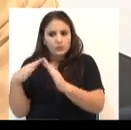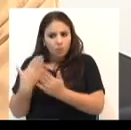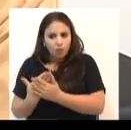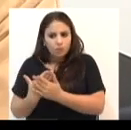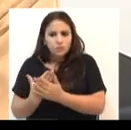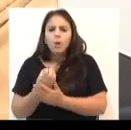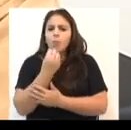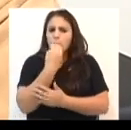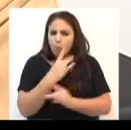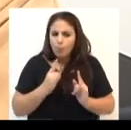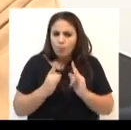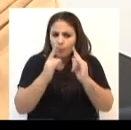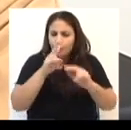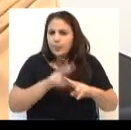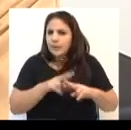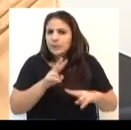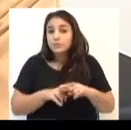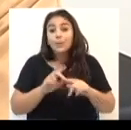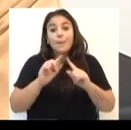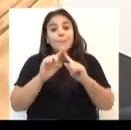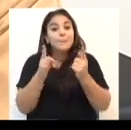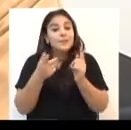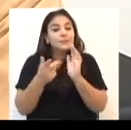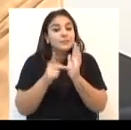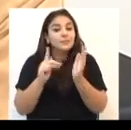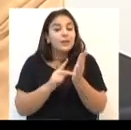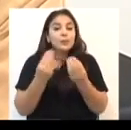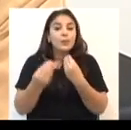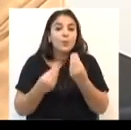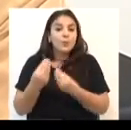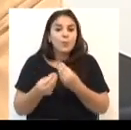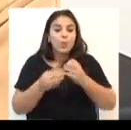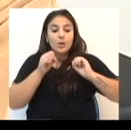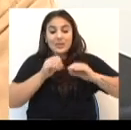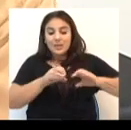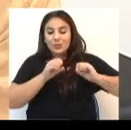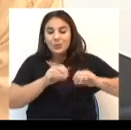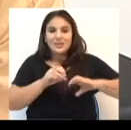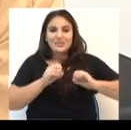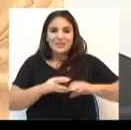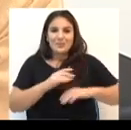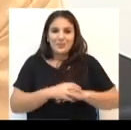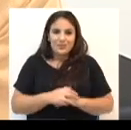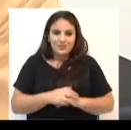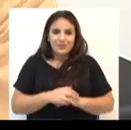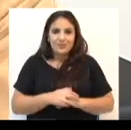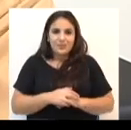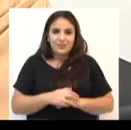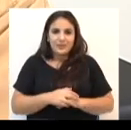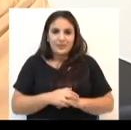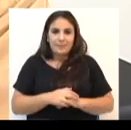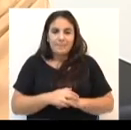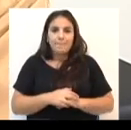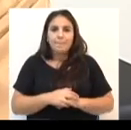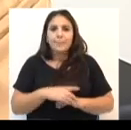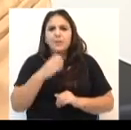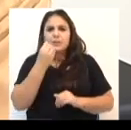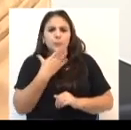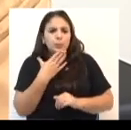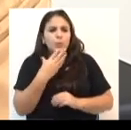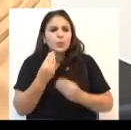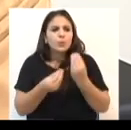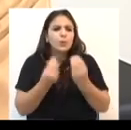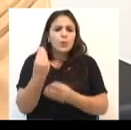presídios. Mas presídio no sentido até educativo. É muito ruim quando tu coloca